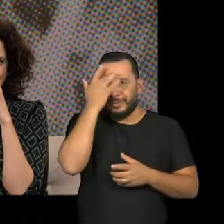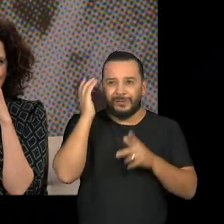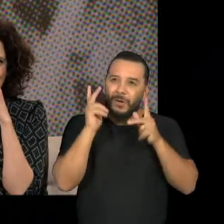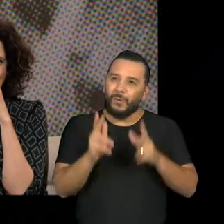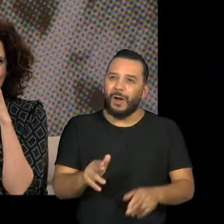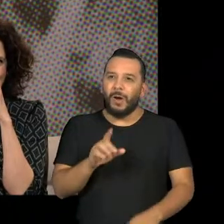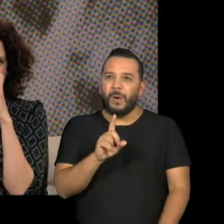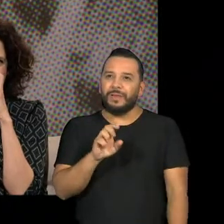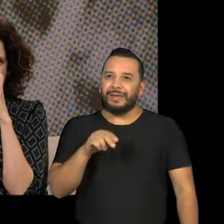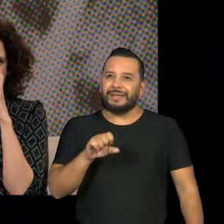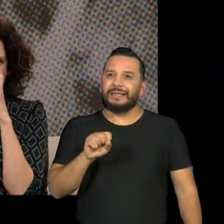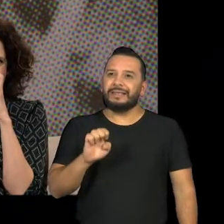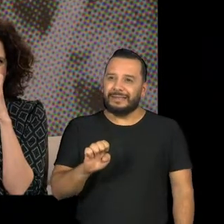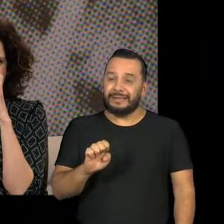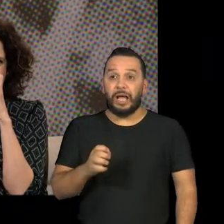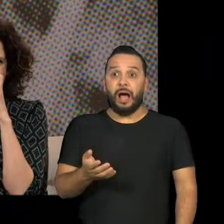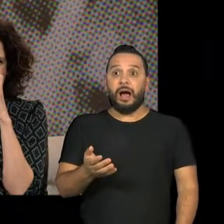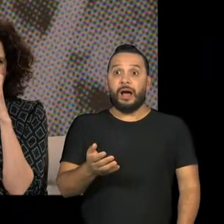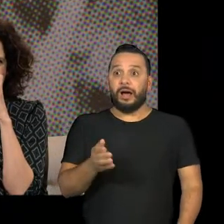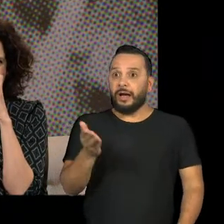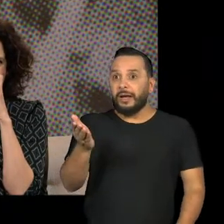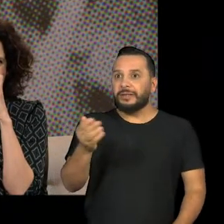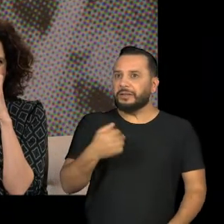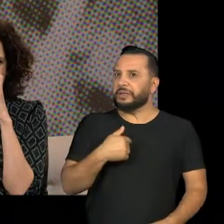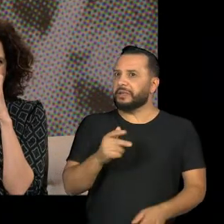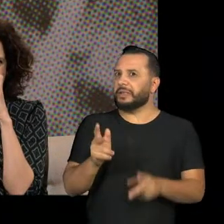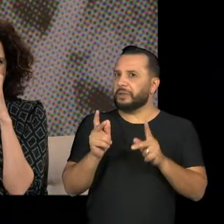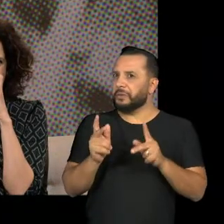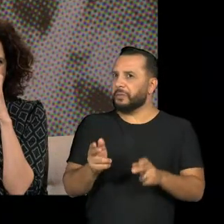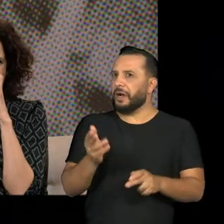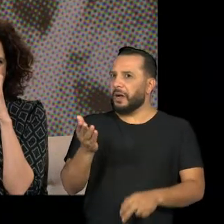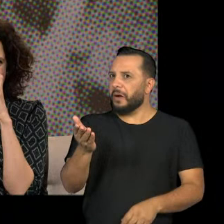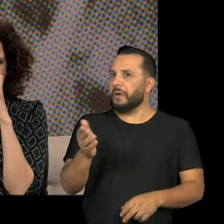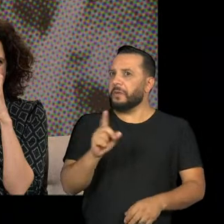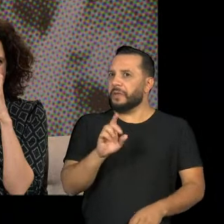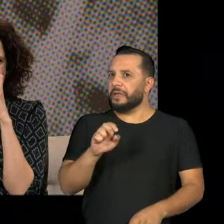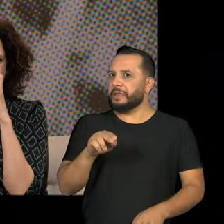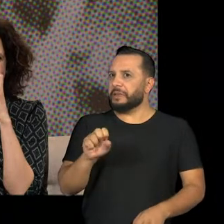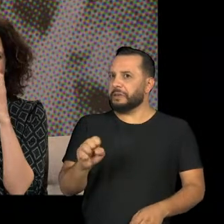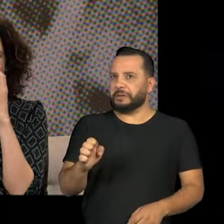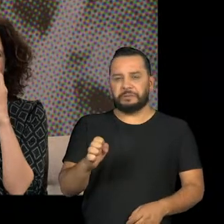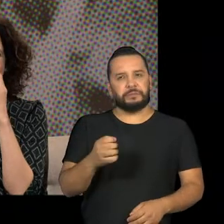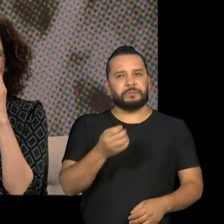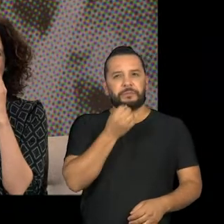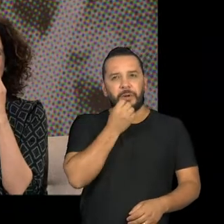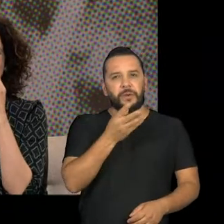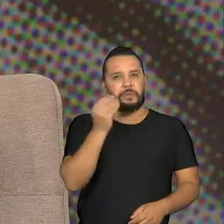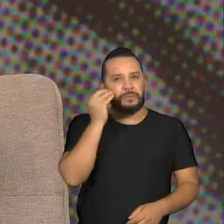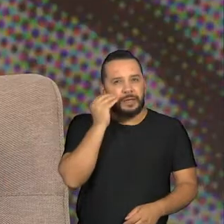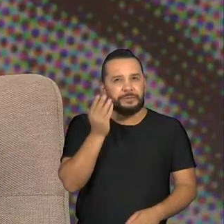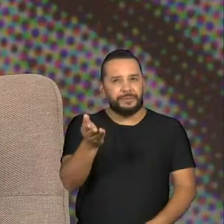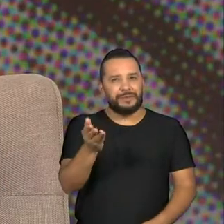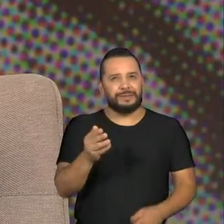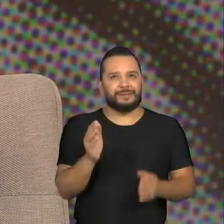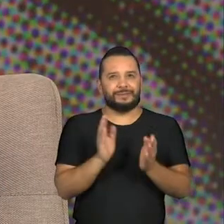bom quando a gente descobre assim, opa, essa aí é do babado, né? Beijo, beijo.